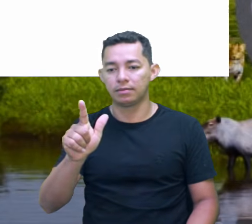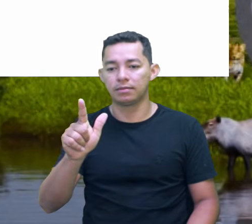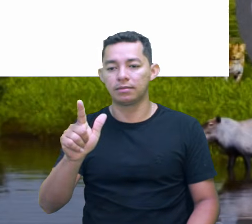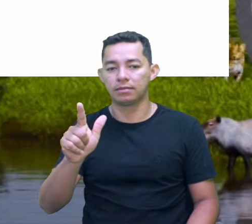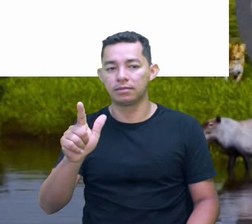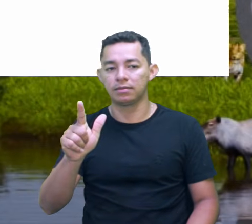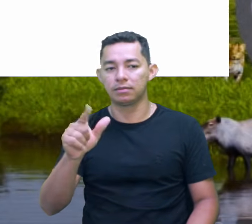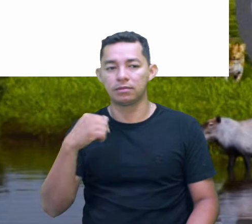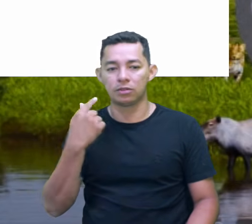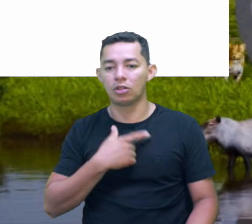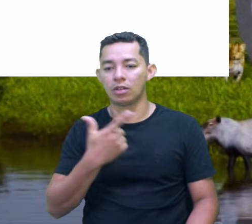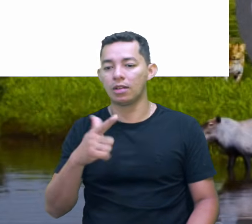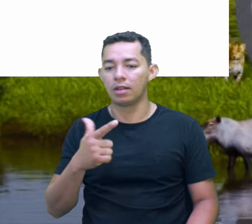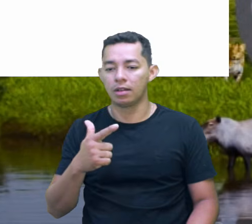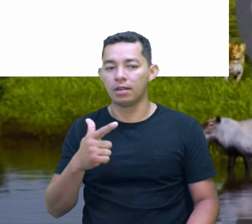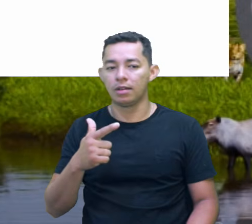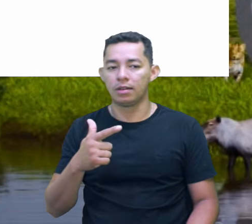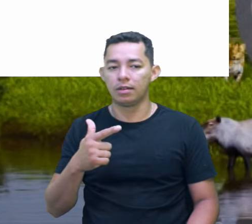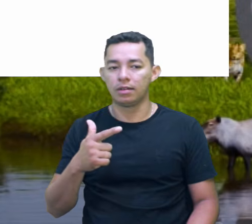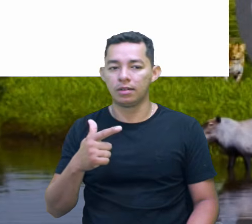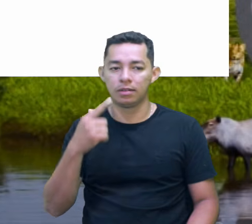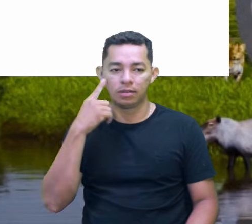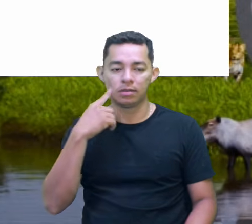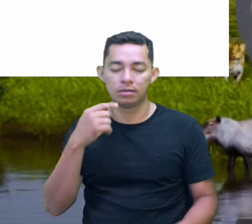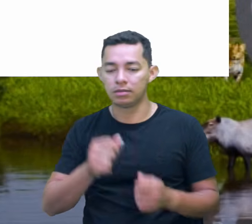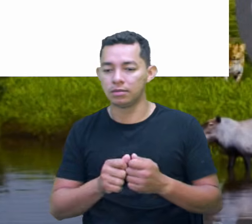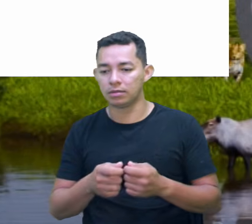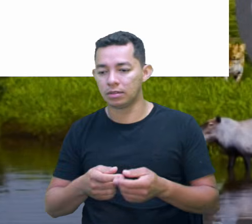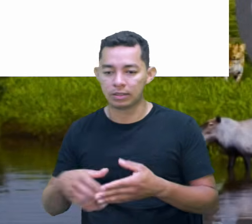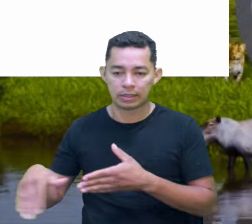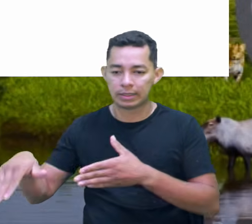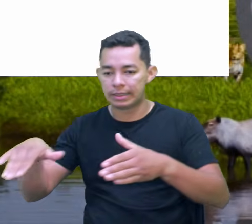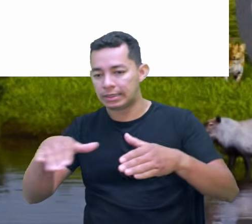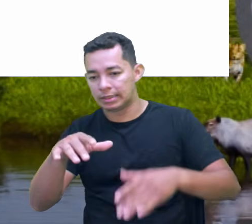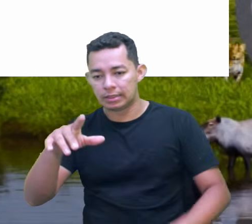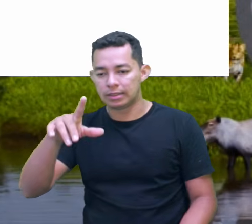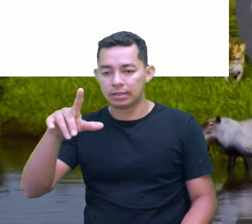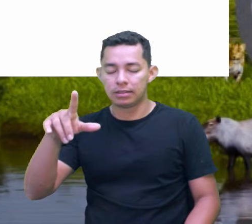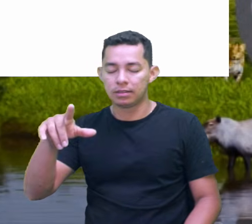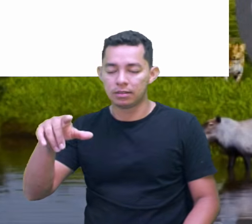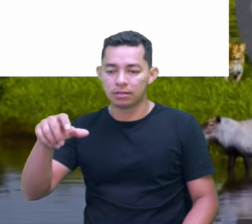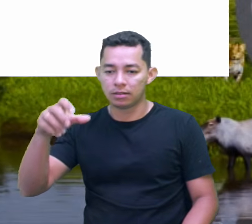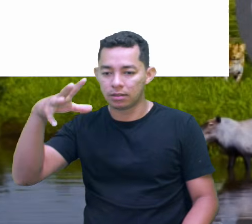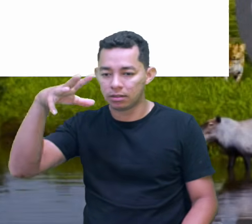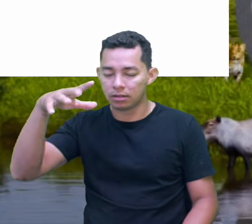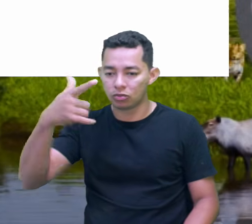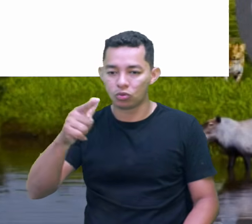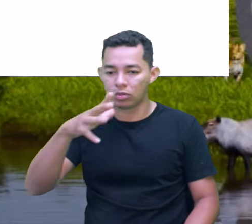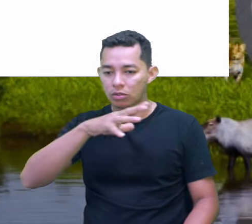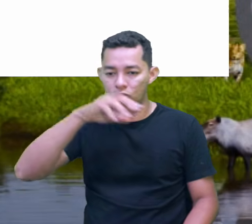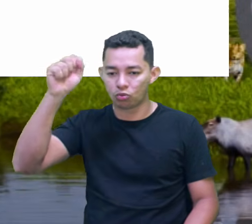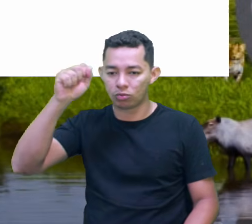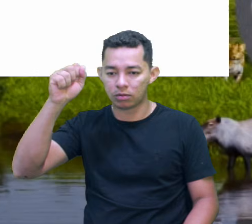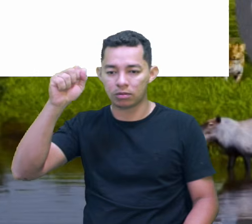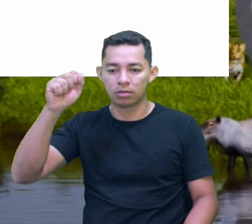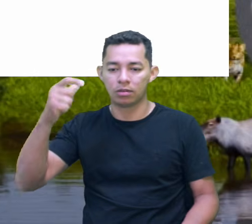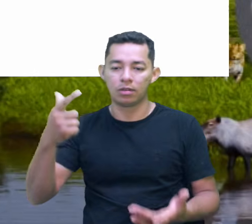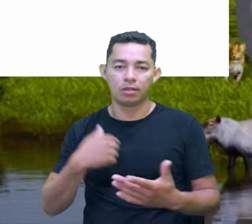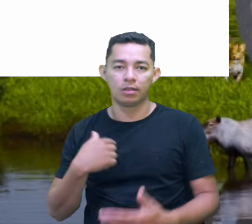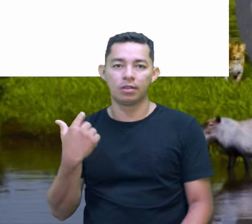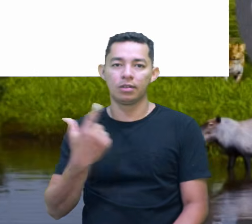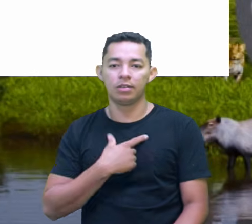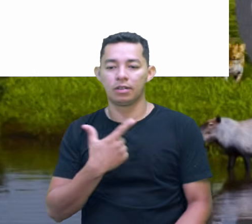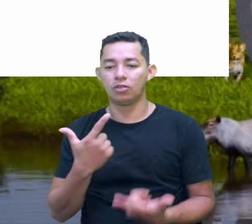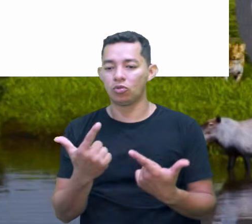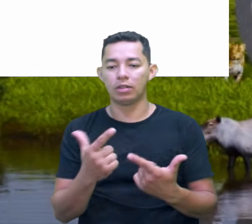gente não tem mecanismos para se locomover no escuro, por exemplo, como o morcego tem,